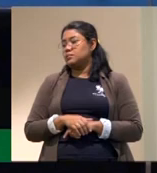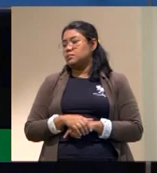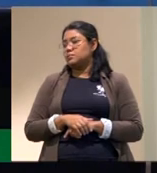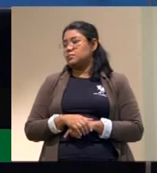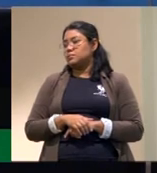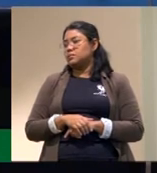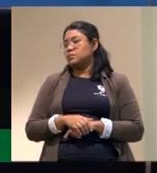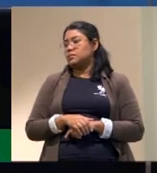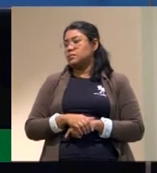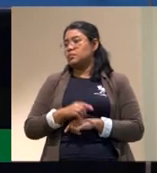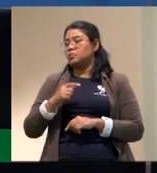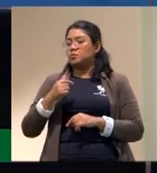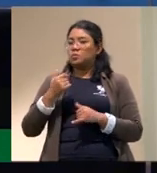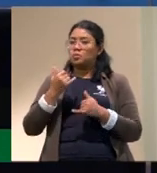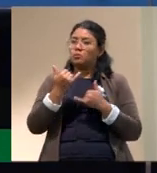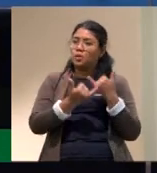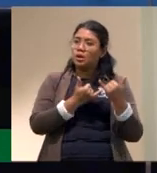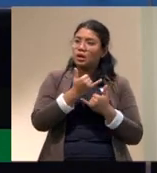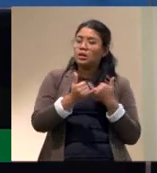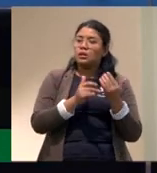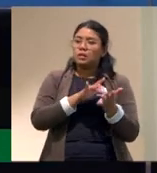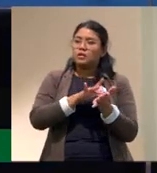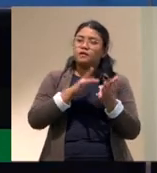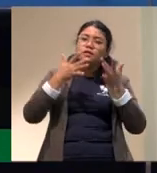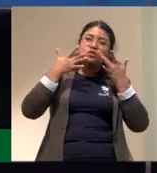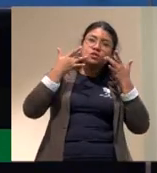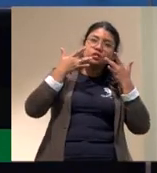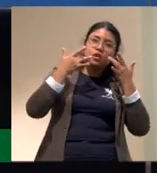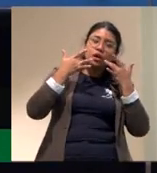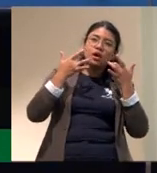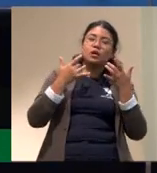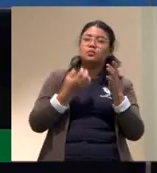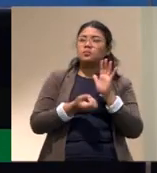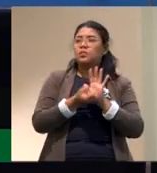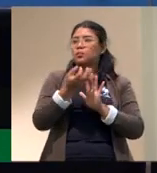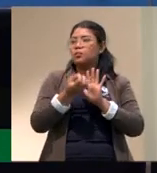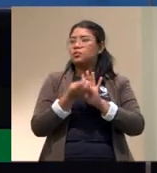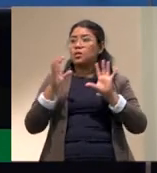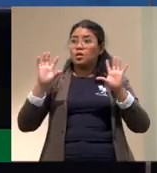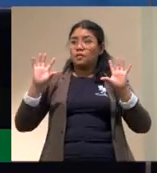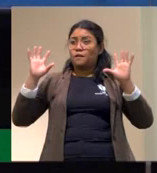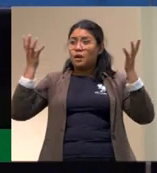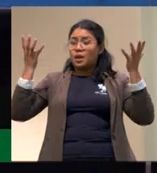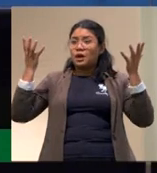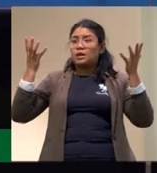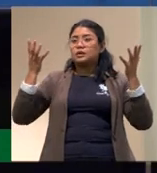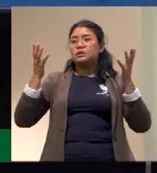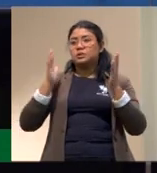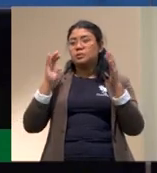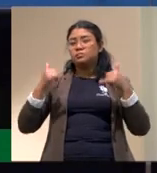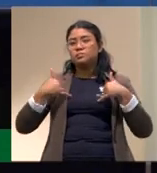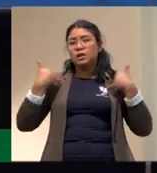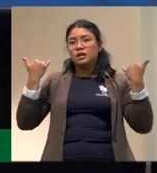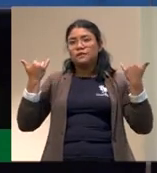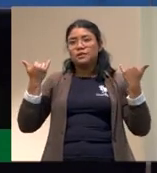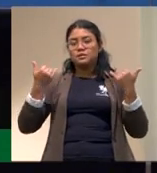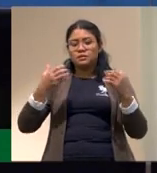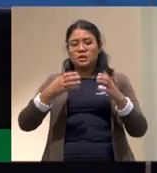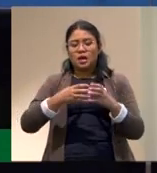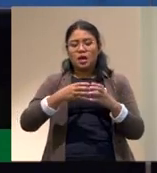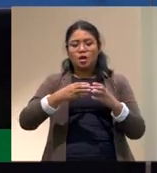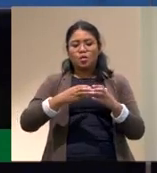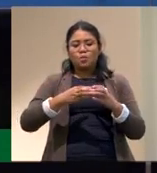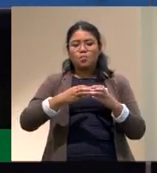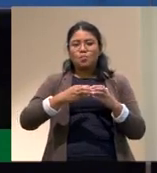de conta, em que eu estou produzindo aquela velha festinha de aniversário na areia, né?